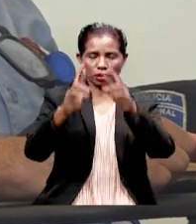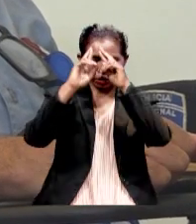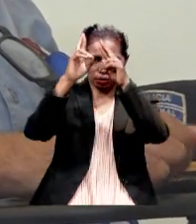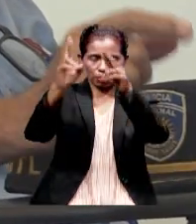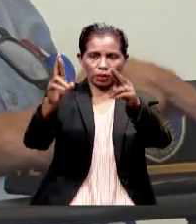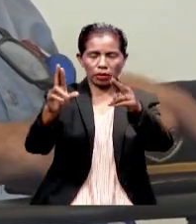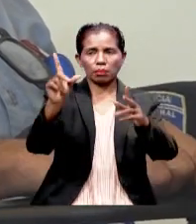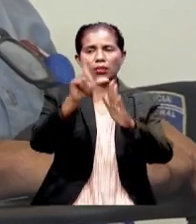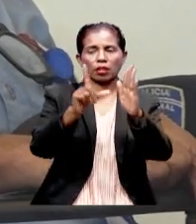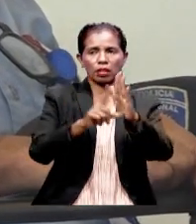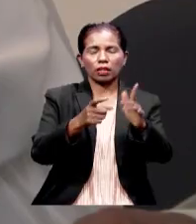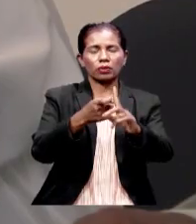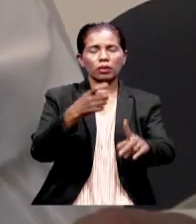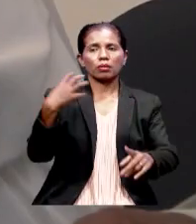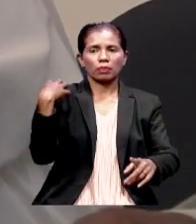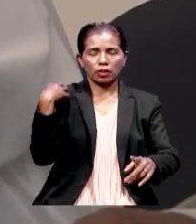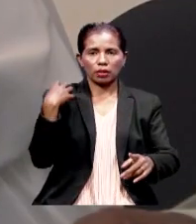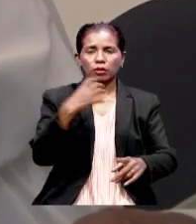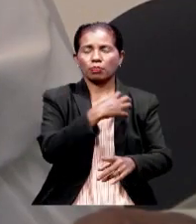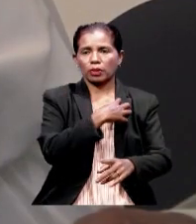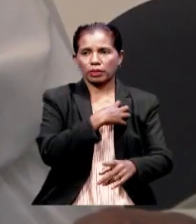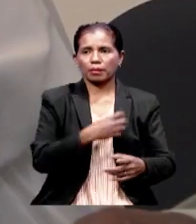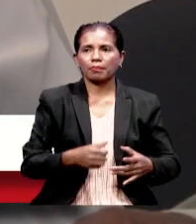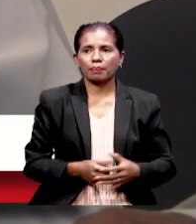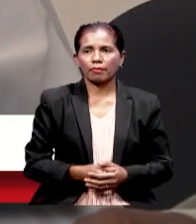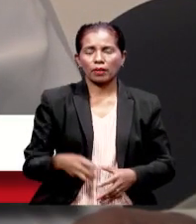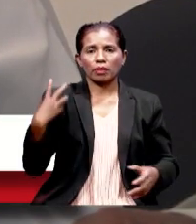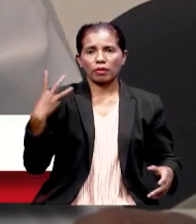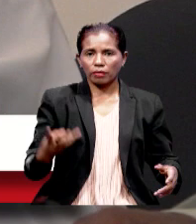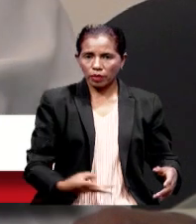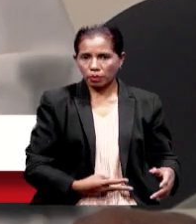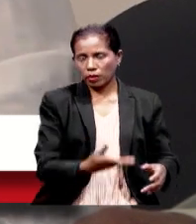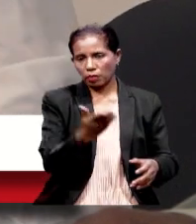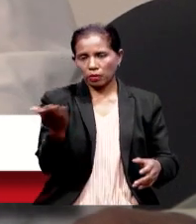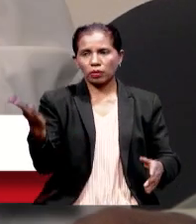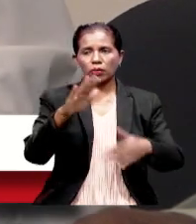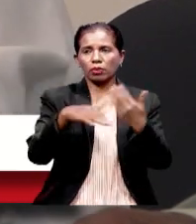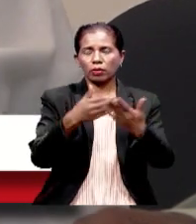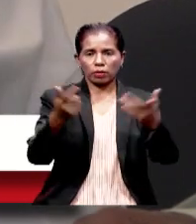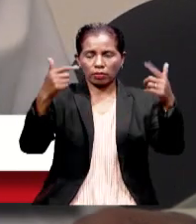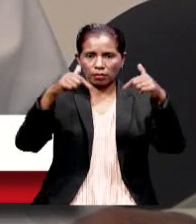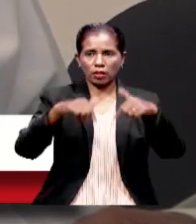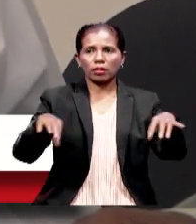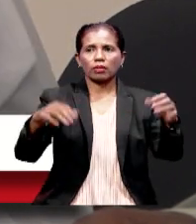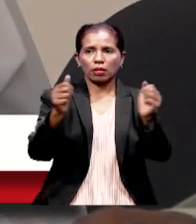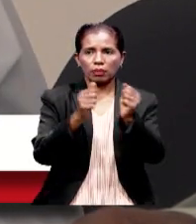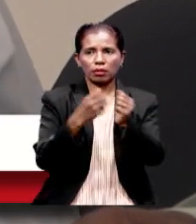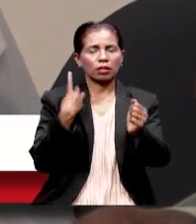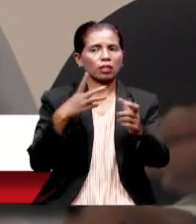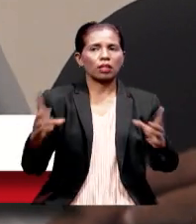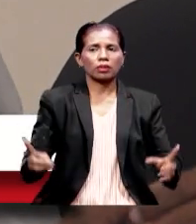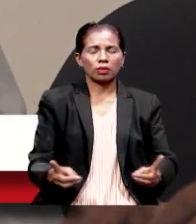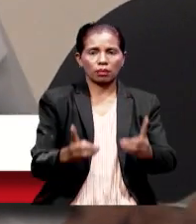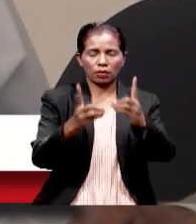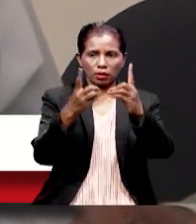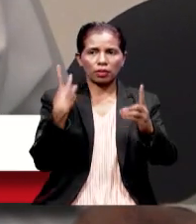husi comando. Bem-vindo, Meta Pau Sira, na beira durante o fundo turno lá, ita asur malo dito, quando vai